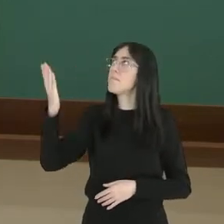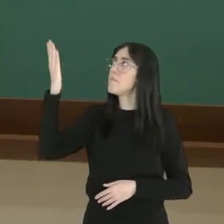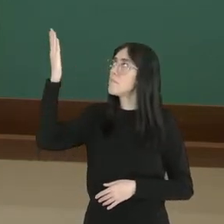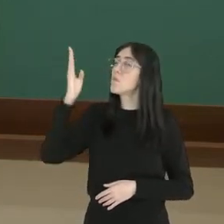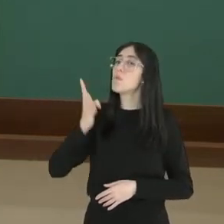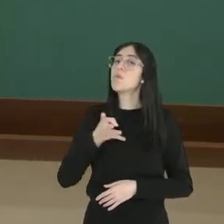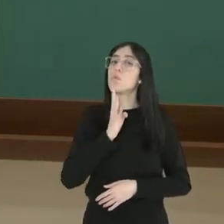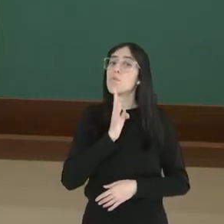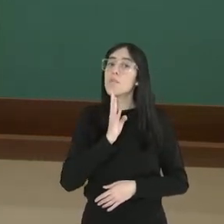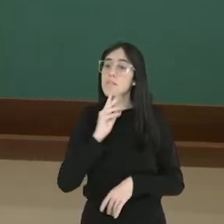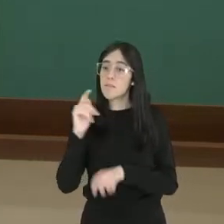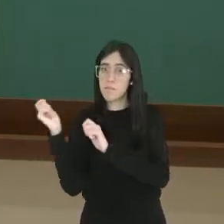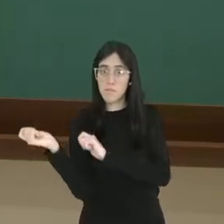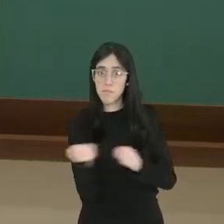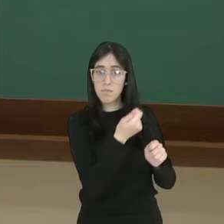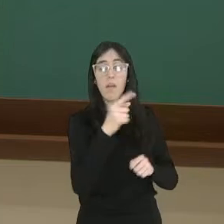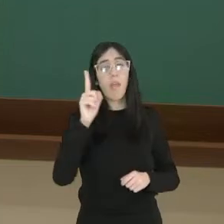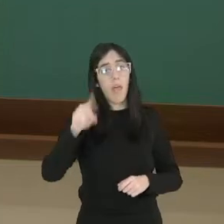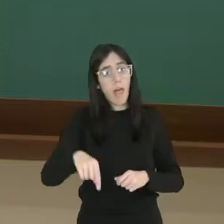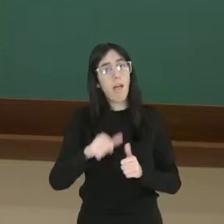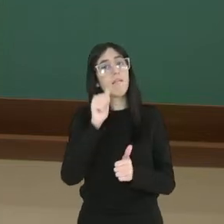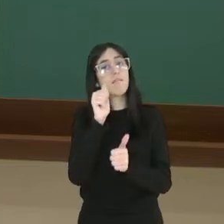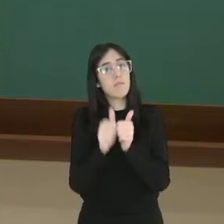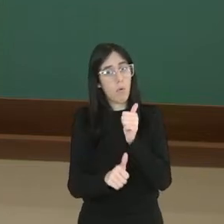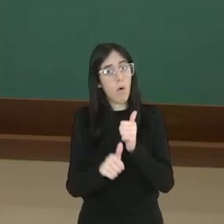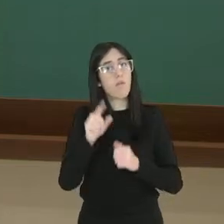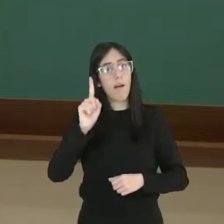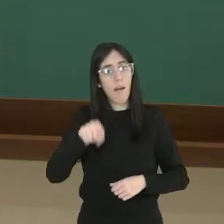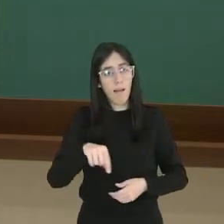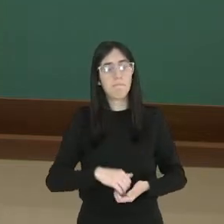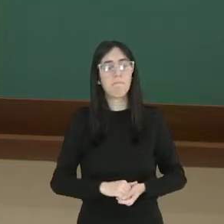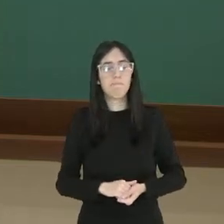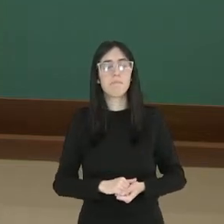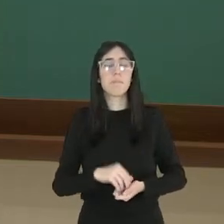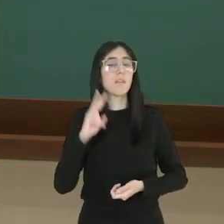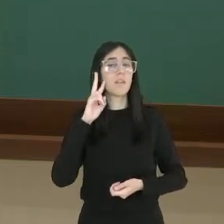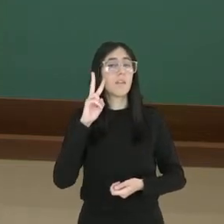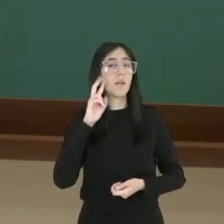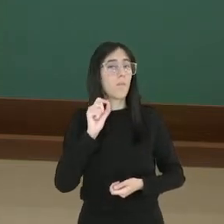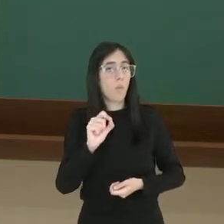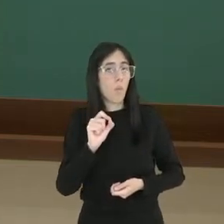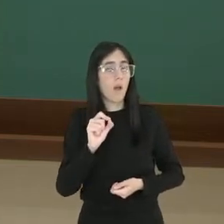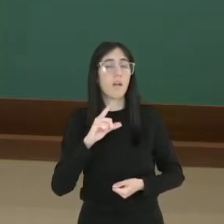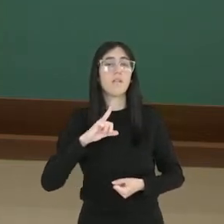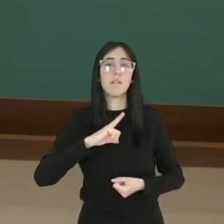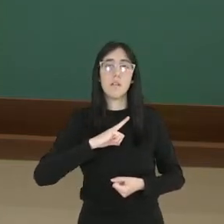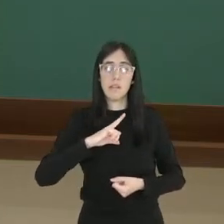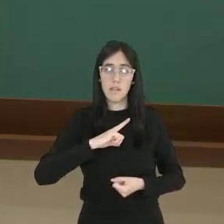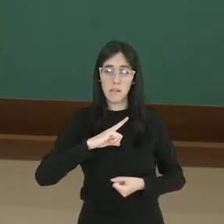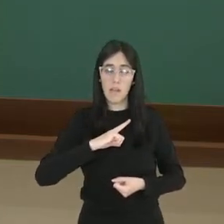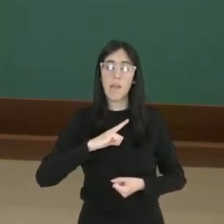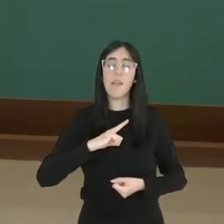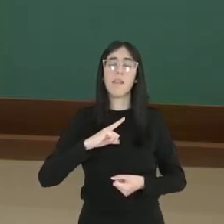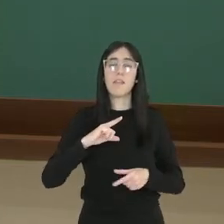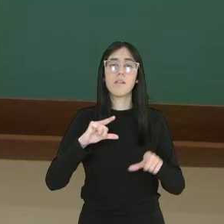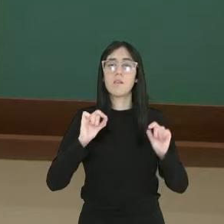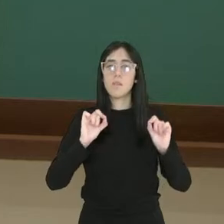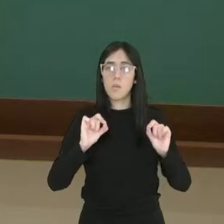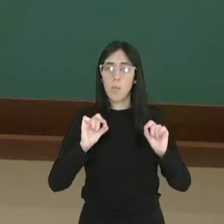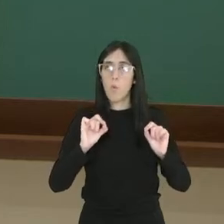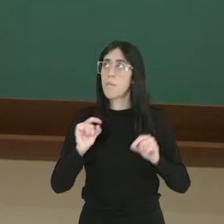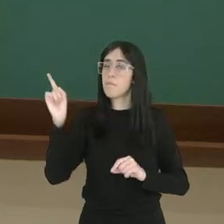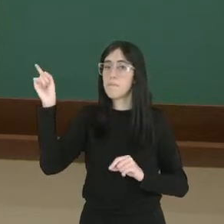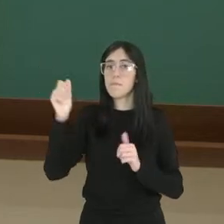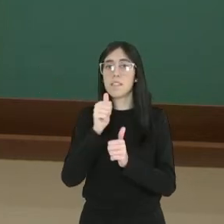o beisebol como uma modalidade esportiva, lembrando então que ele se enquadra nessas categorias, né, de esportes